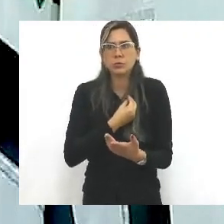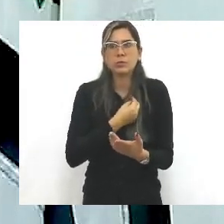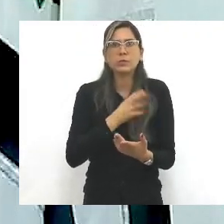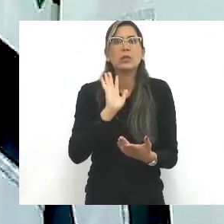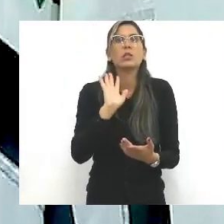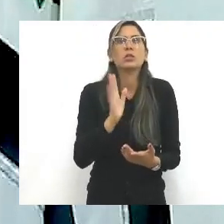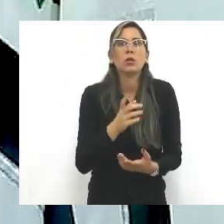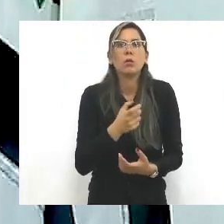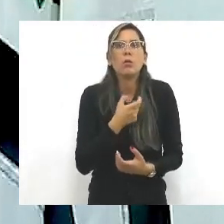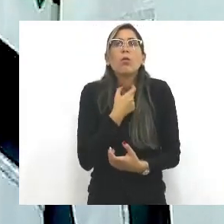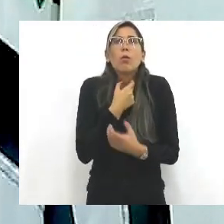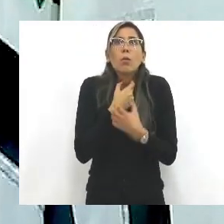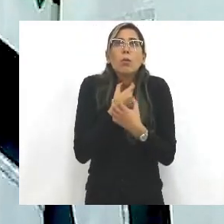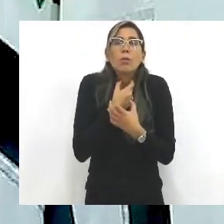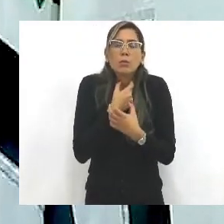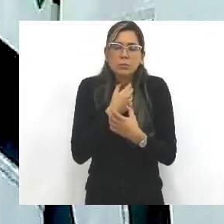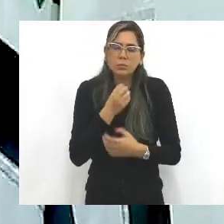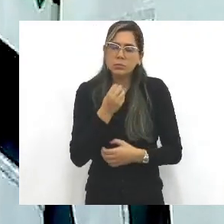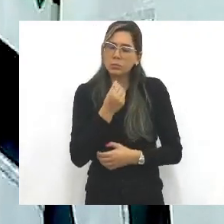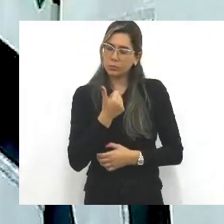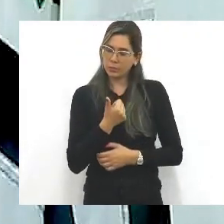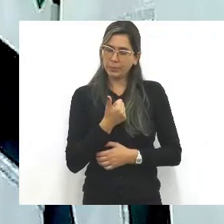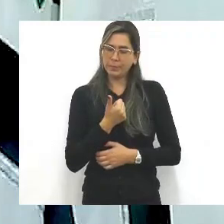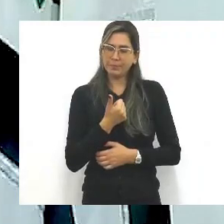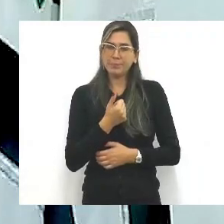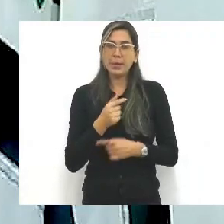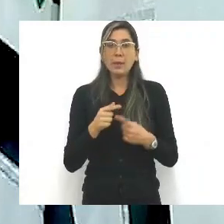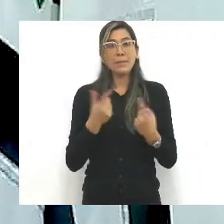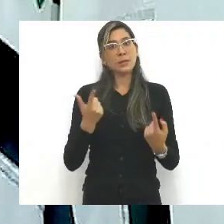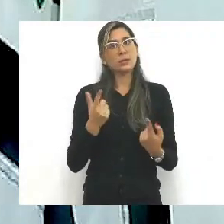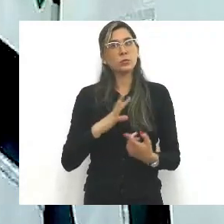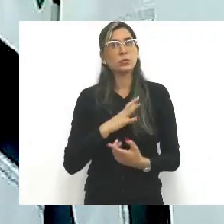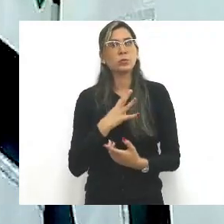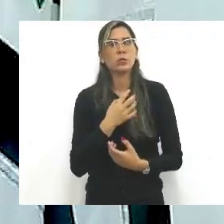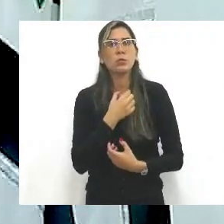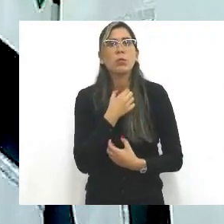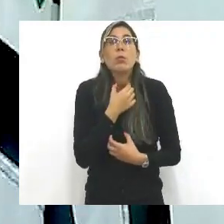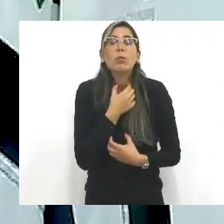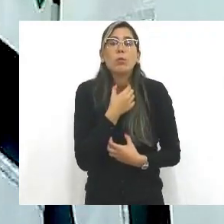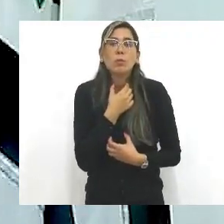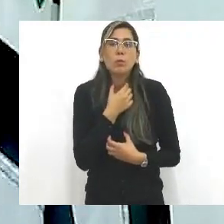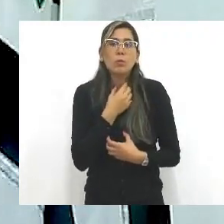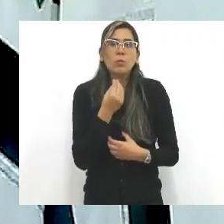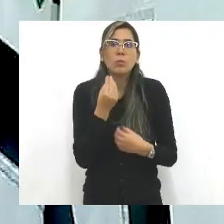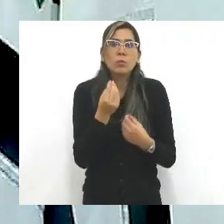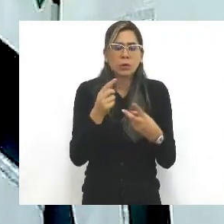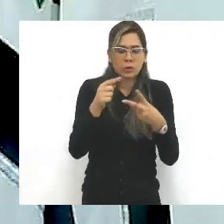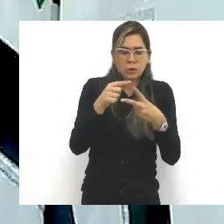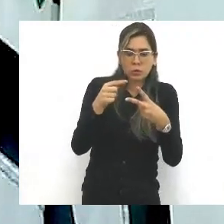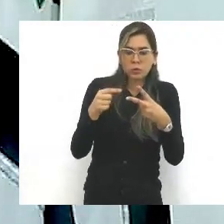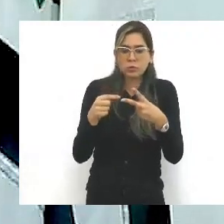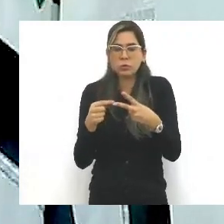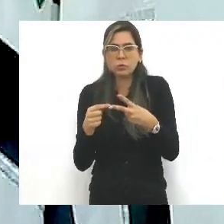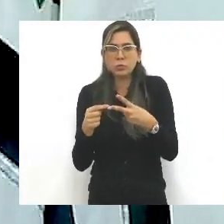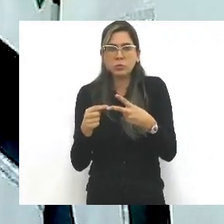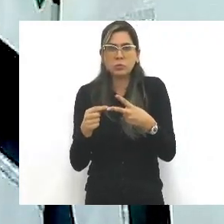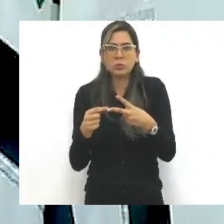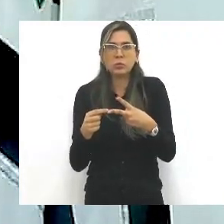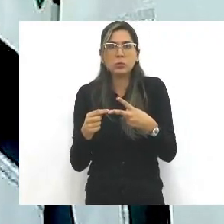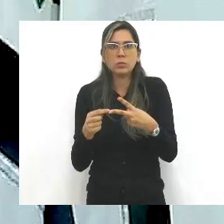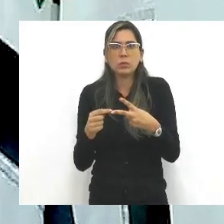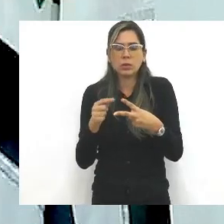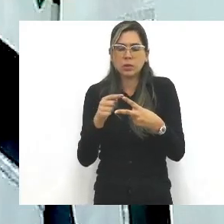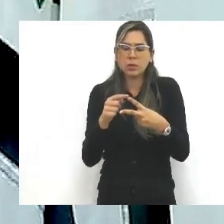se engasgaram. Tudo bem? Só que o que acontece? O engasgo ele pode acontecer de duas formas, na sua totalidade ou na